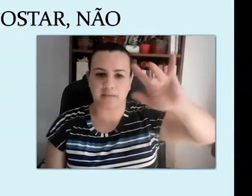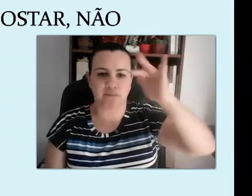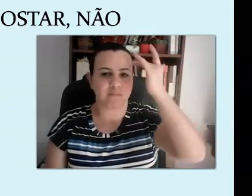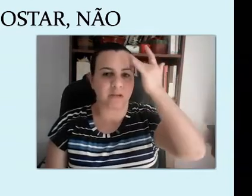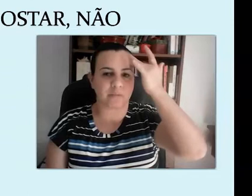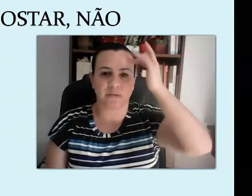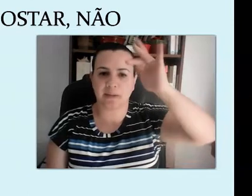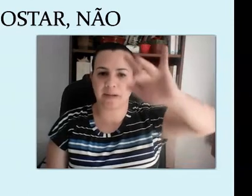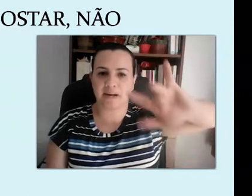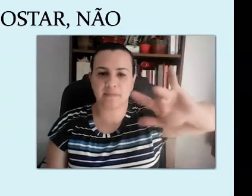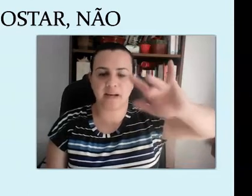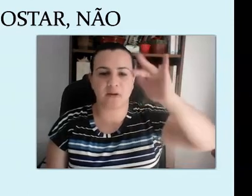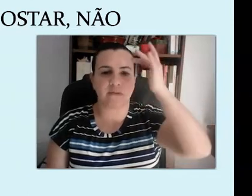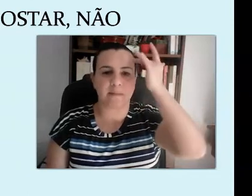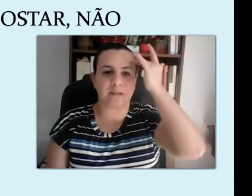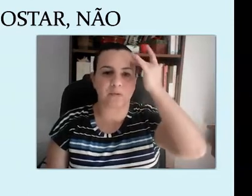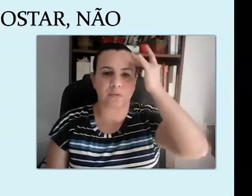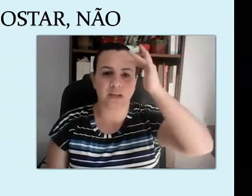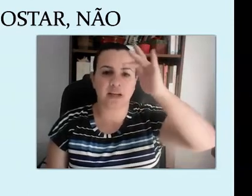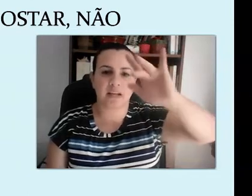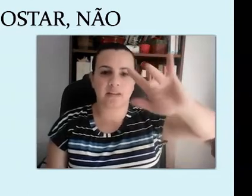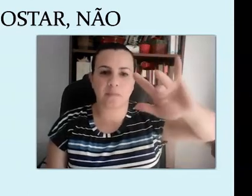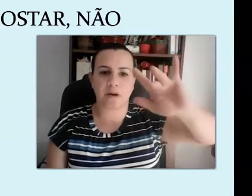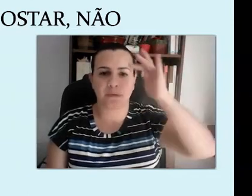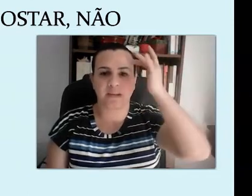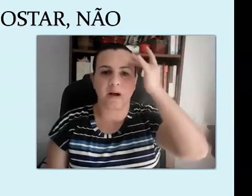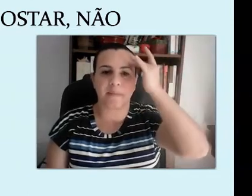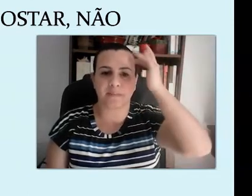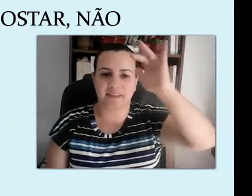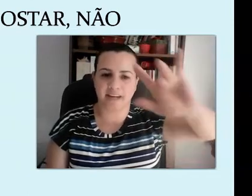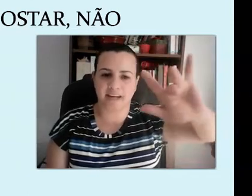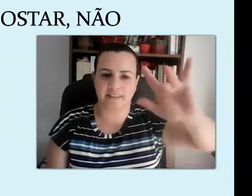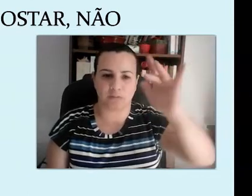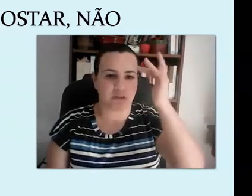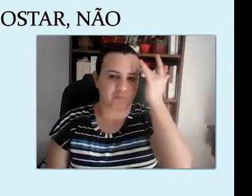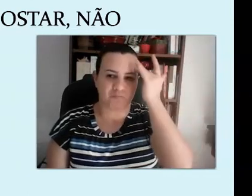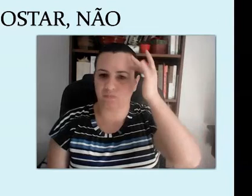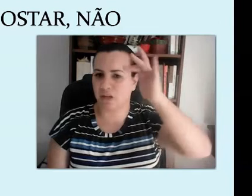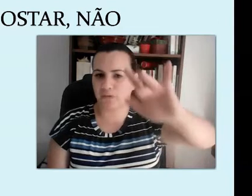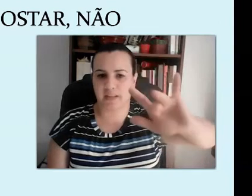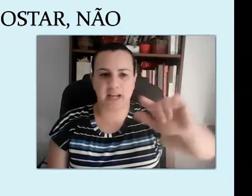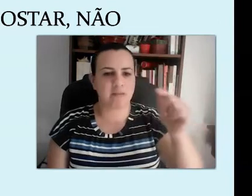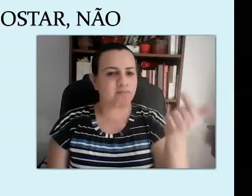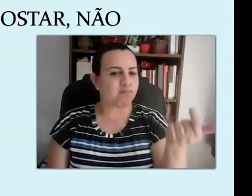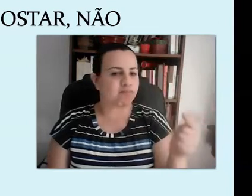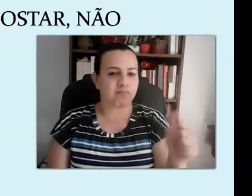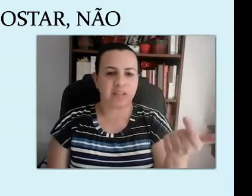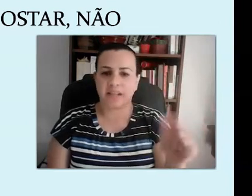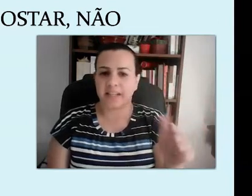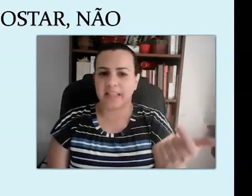não sei. Então, não saber é um verbo que possui seu próprio sinal para expressar negação. Então, não